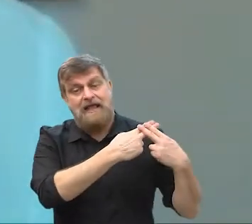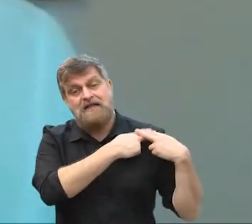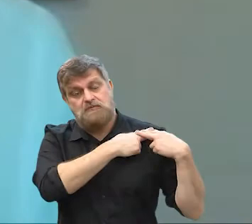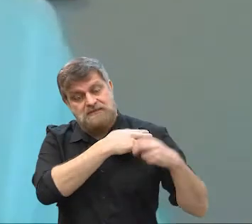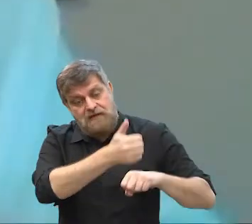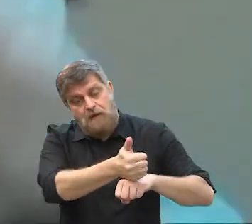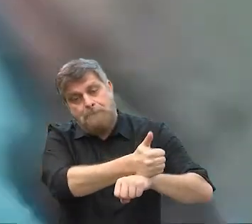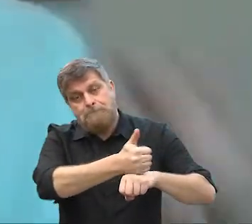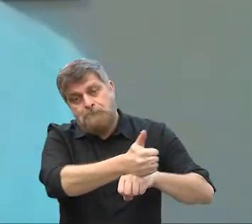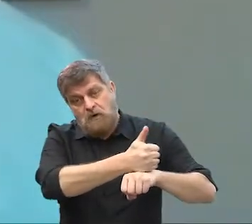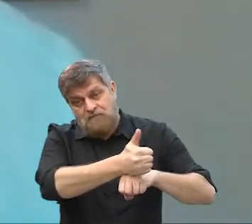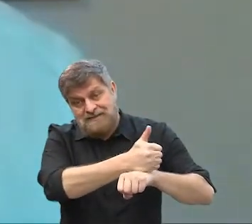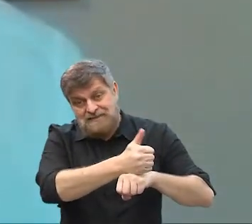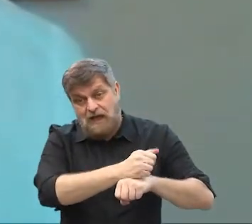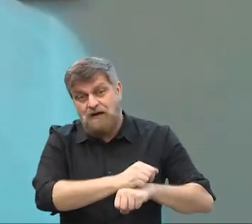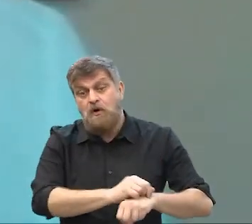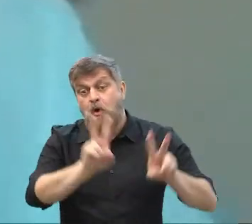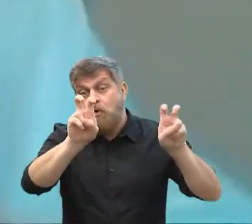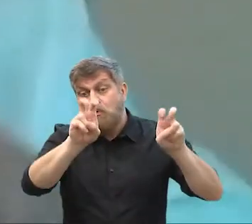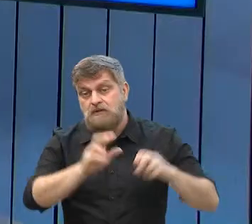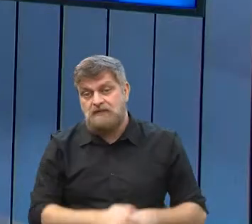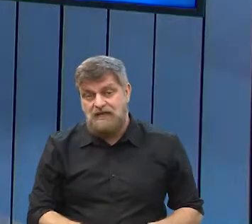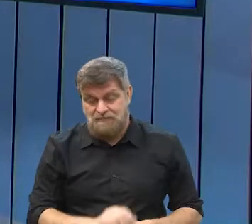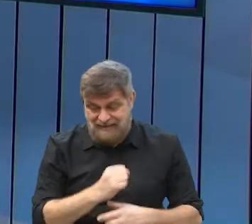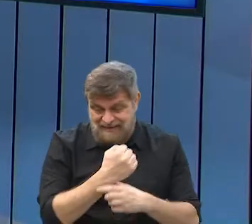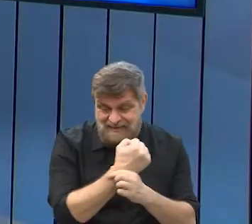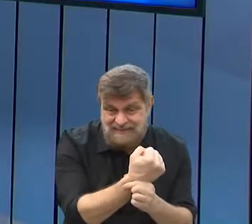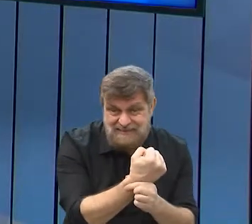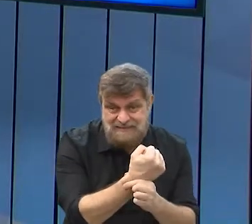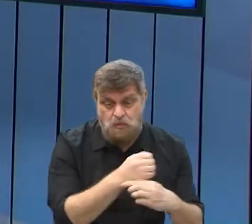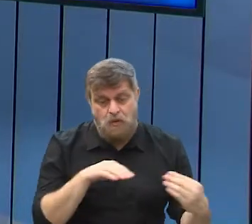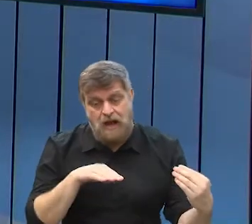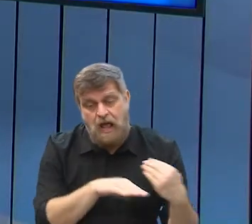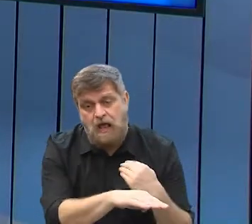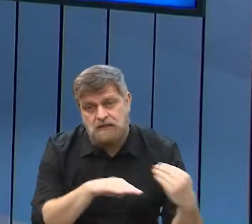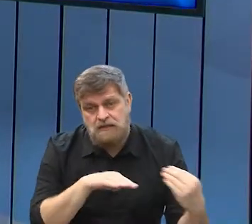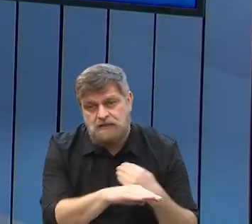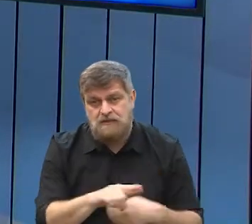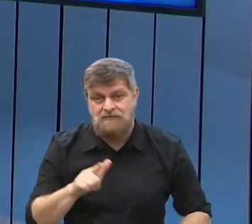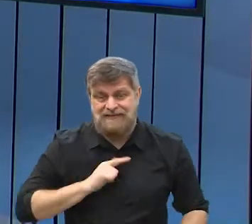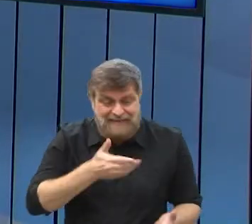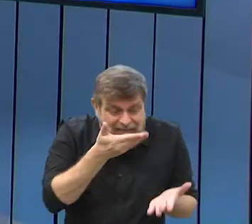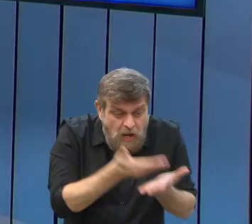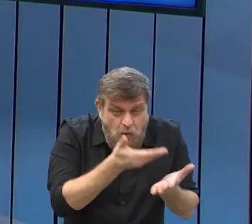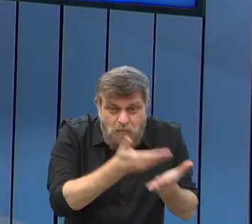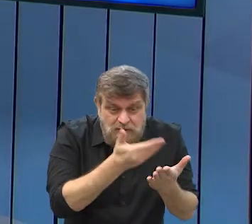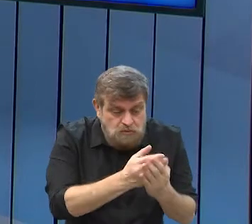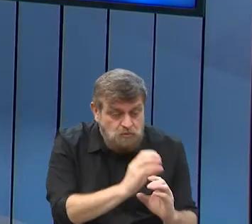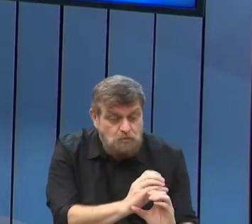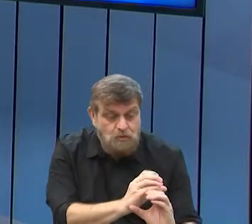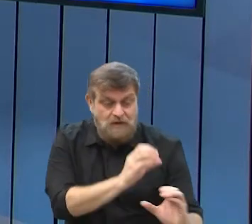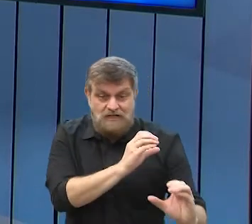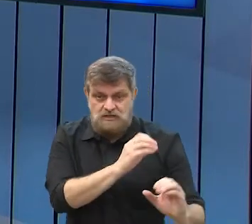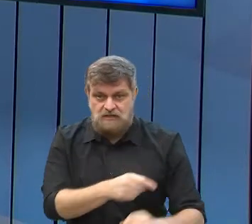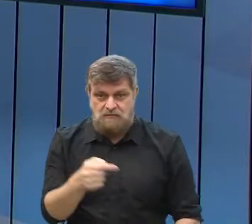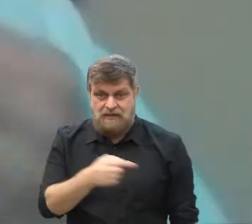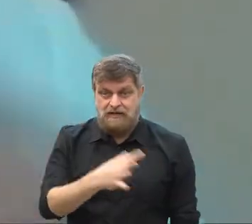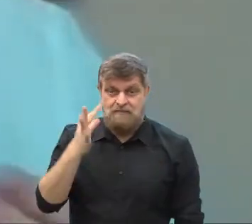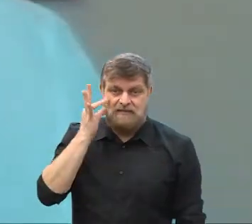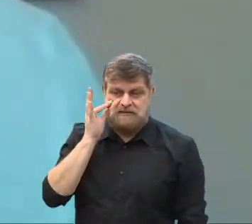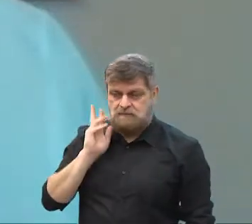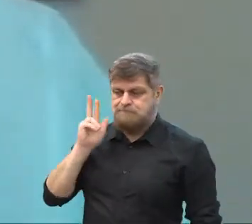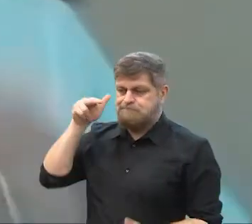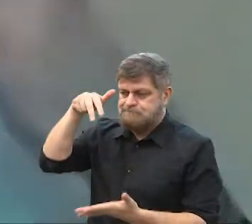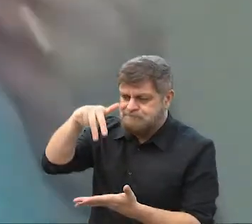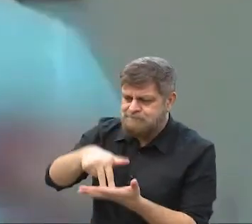área de segurança de trânsito. Um estudo técnico. Dos técnicos, dos engenheiros, e eles iam lá desde o